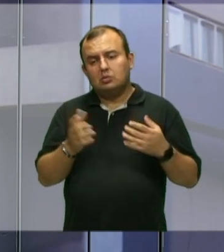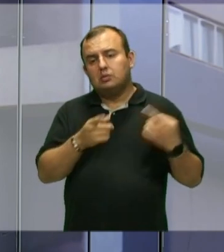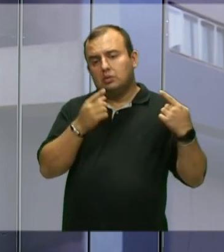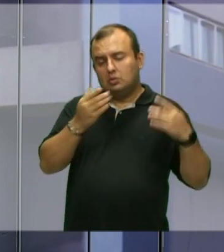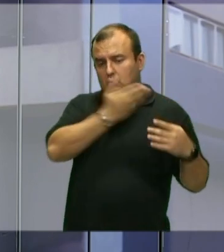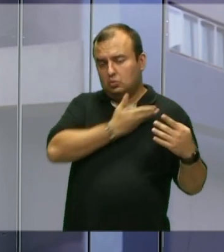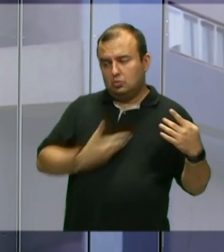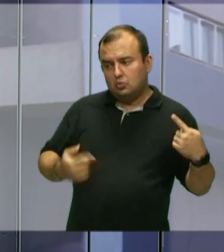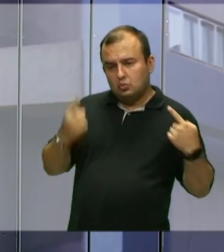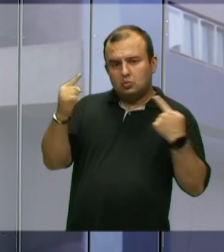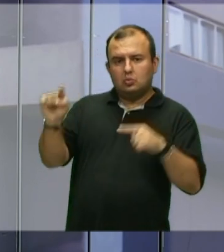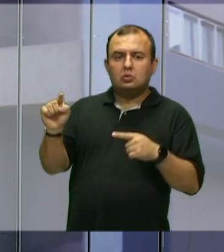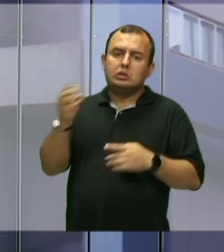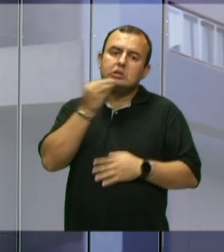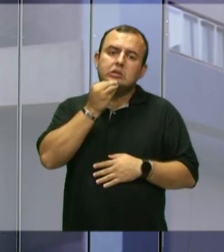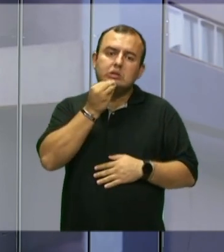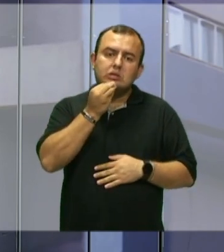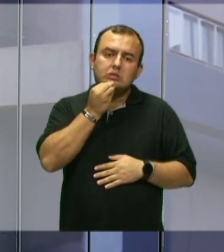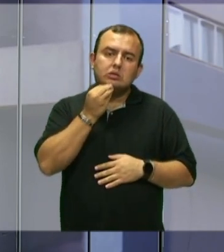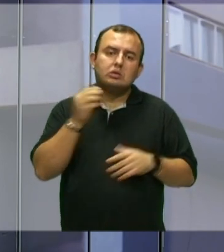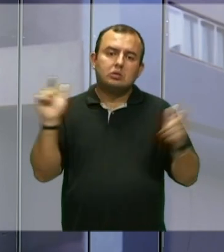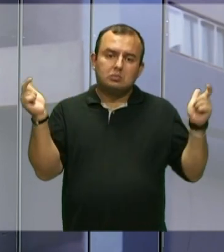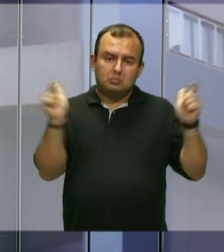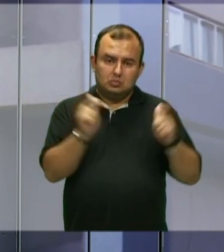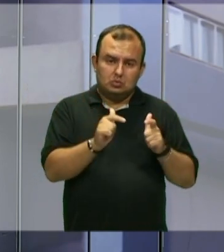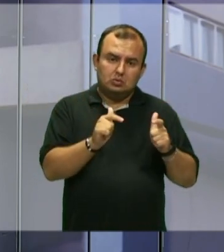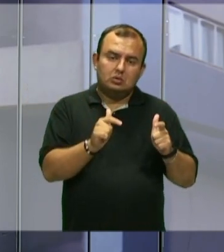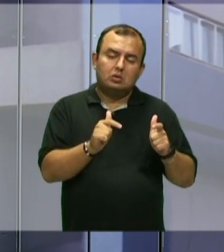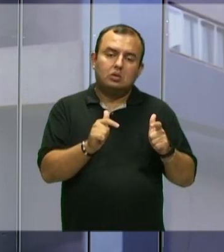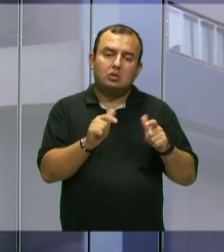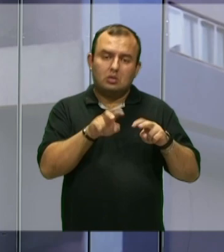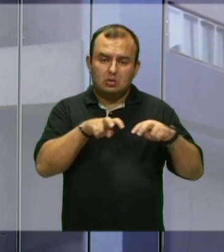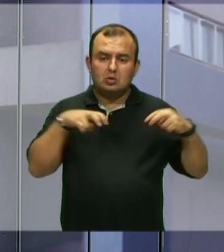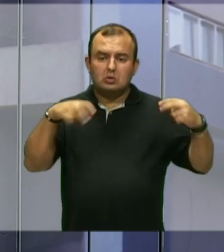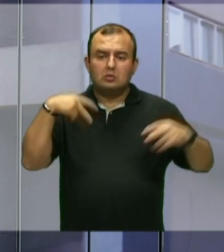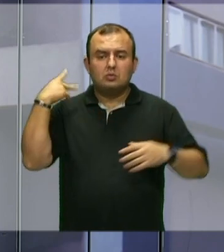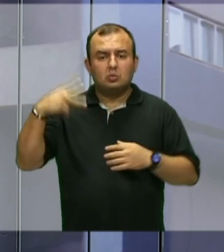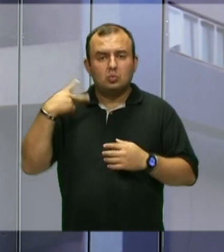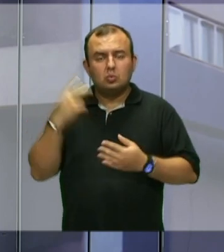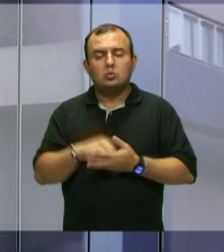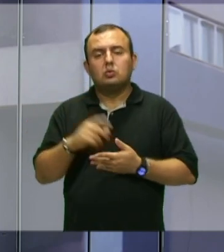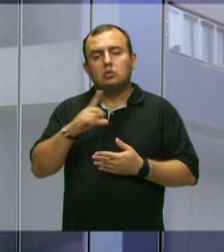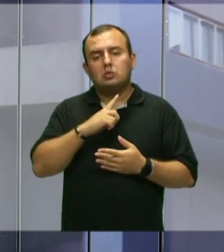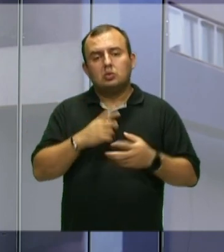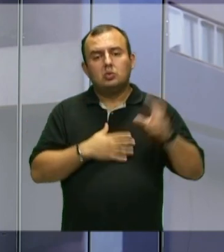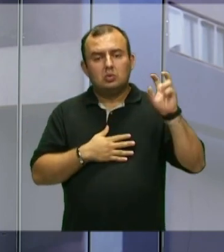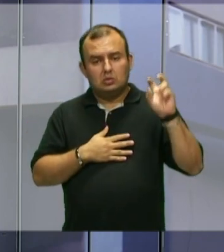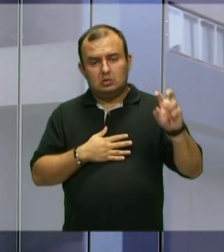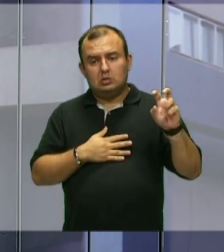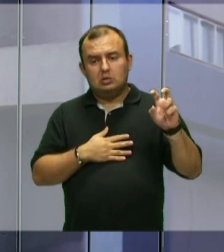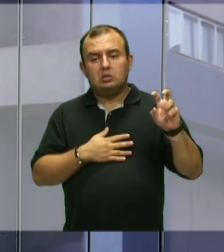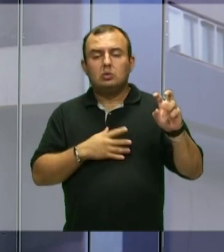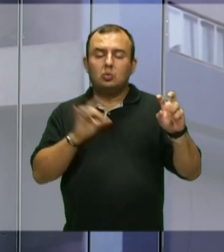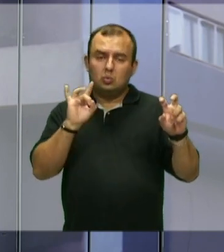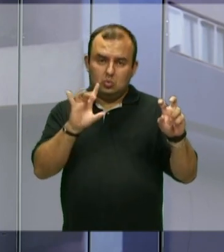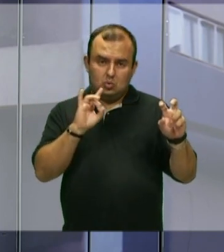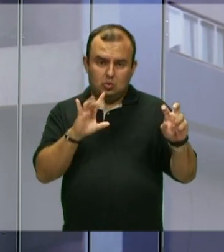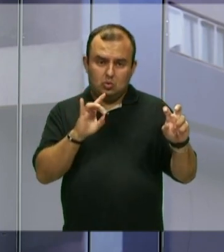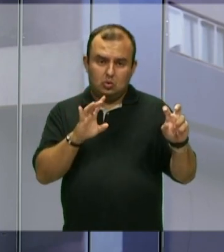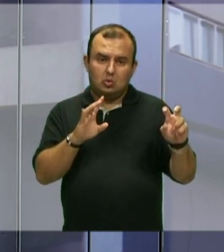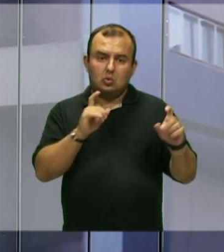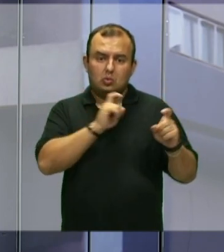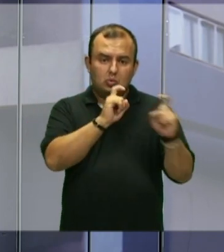oposição, evidentemente, onde nós tivemos a minoria na bancada dessa CPI, onde tinham cinco integrantes